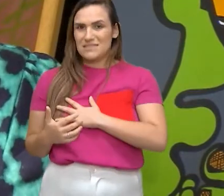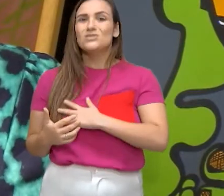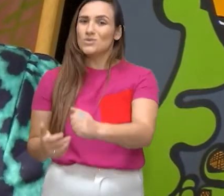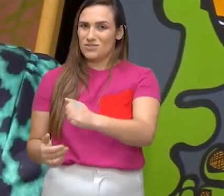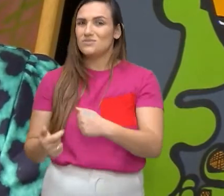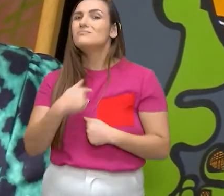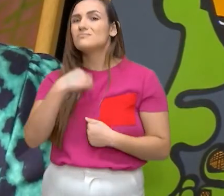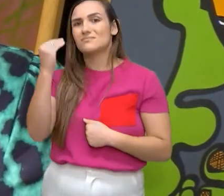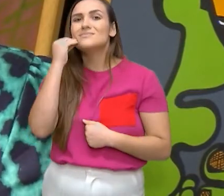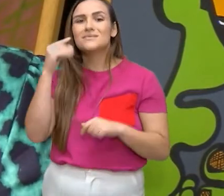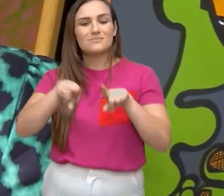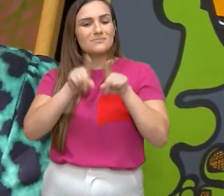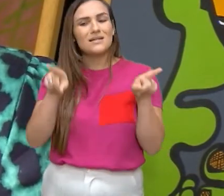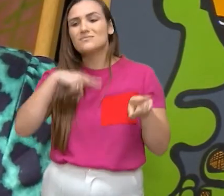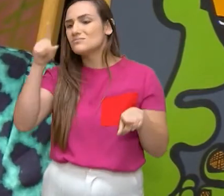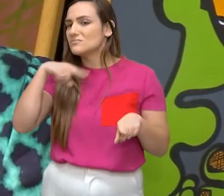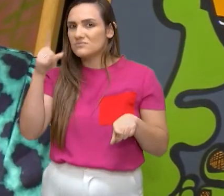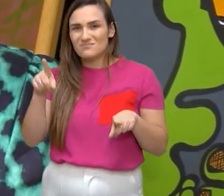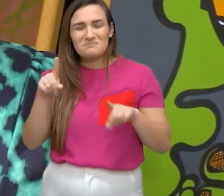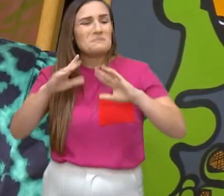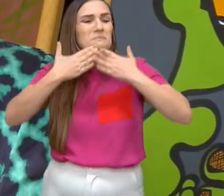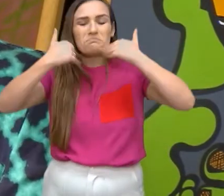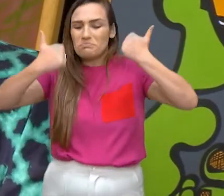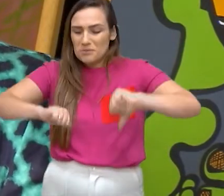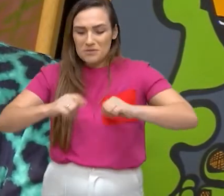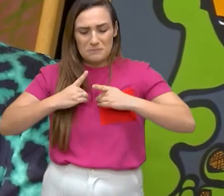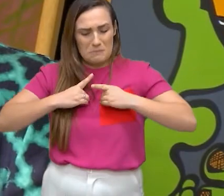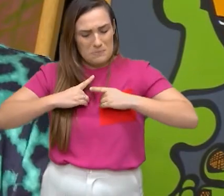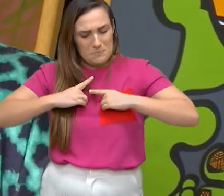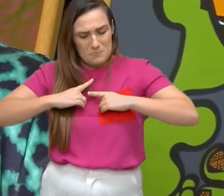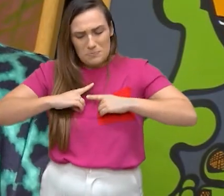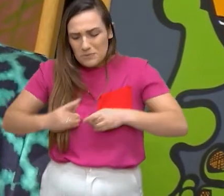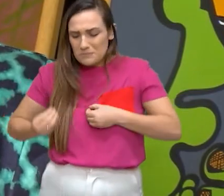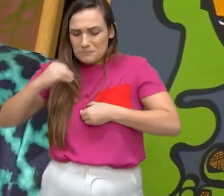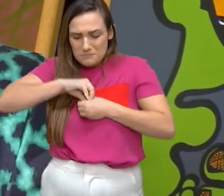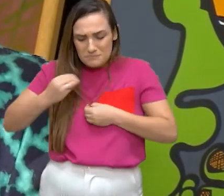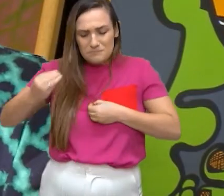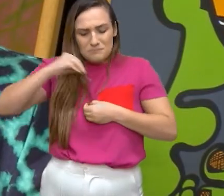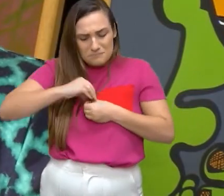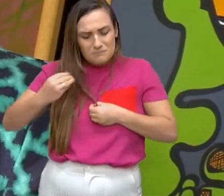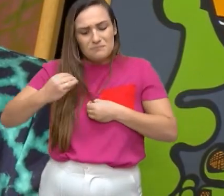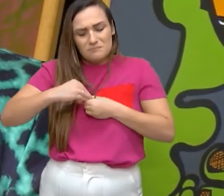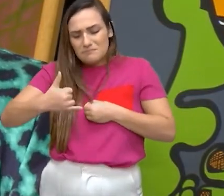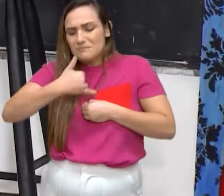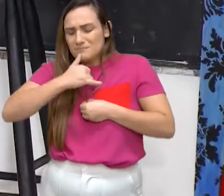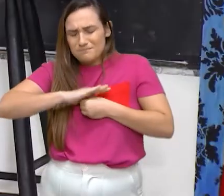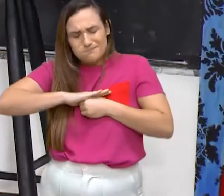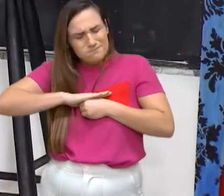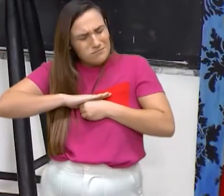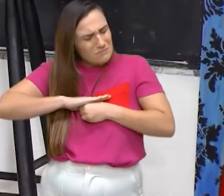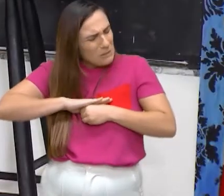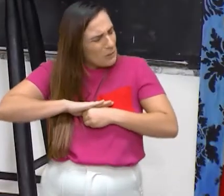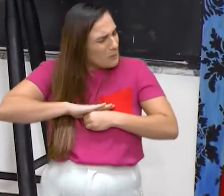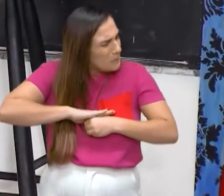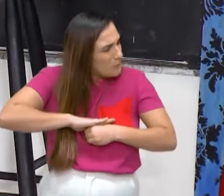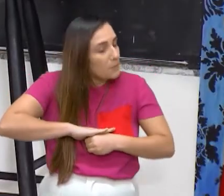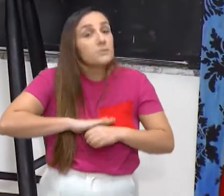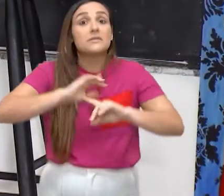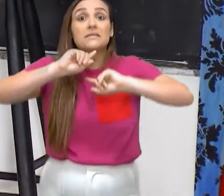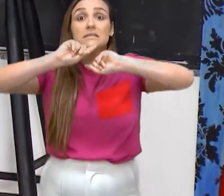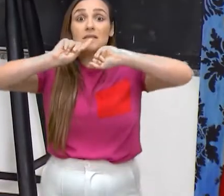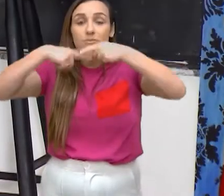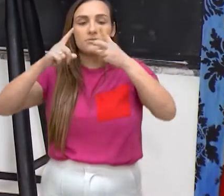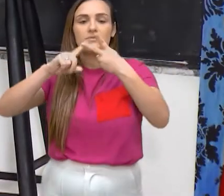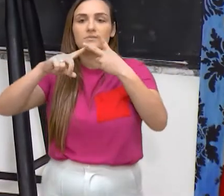fazer coisas erradas contra a minha vida, assim, mas a depressão foi terrível e eu fui acumulando aquela depressão. Pouco